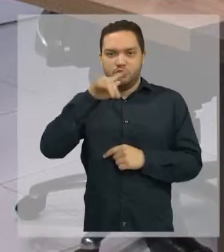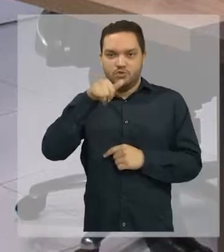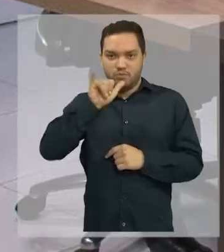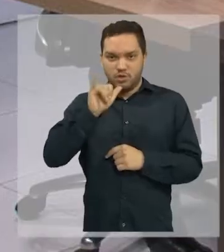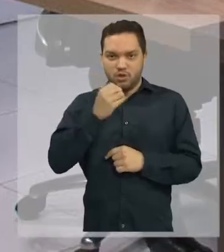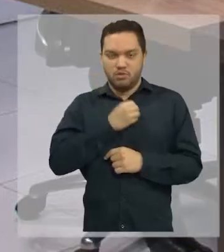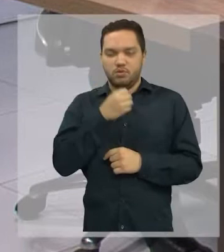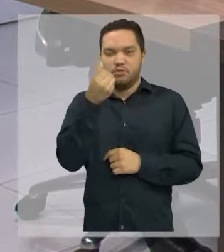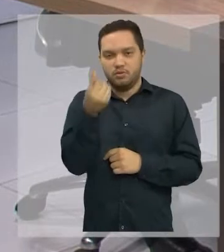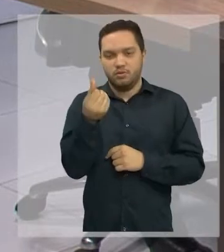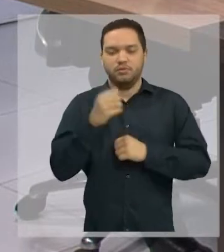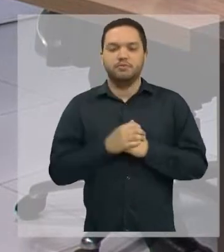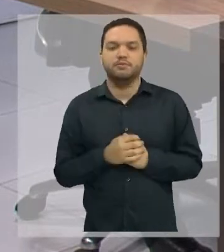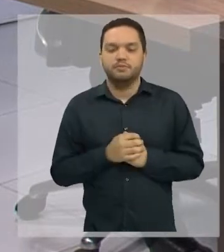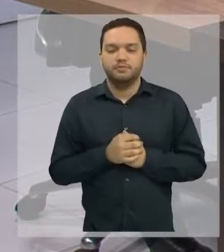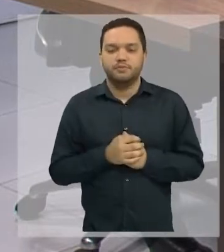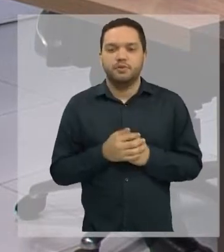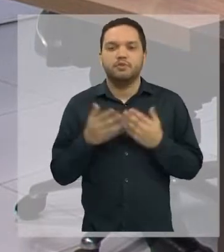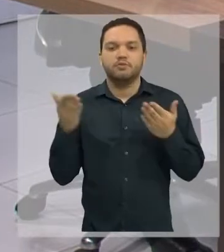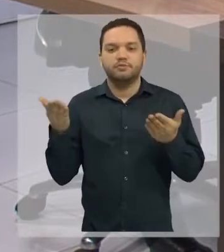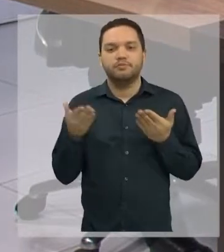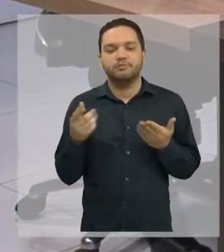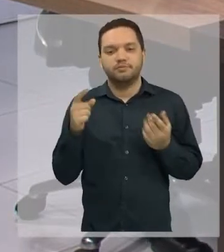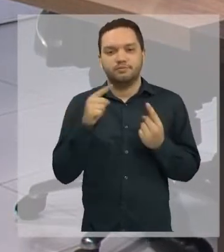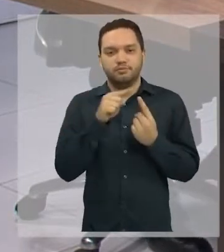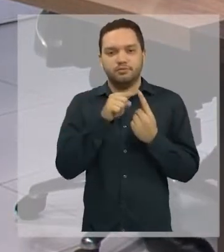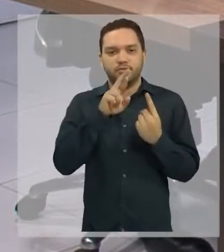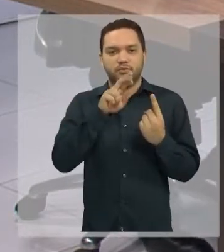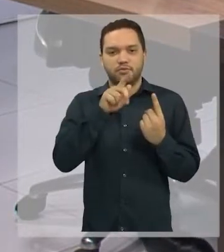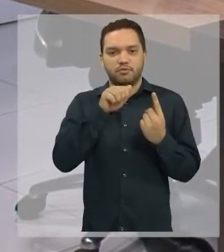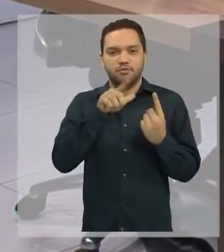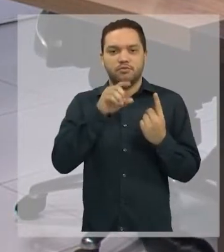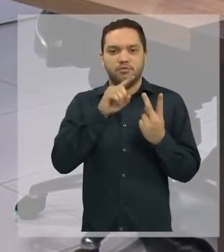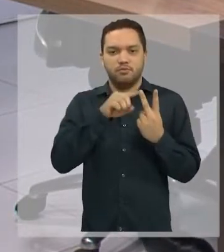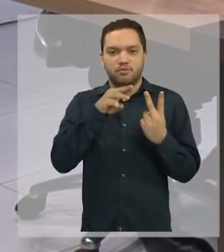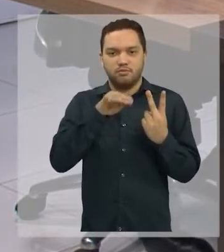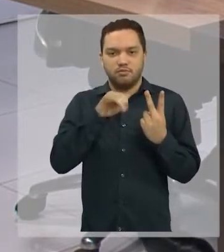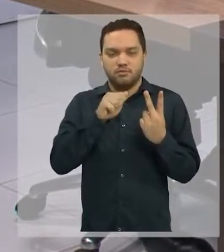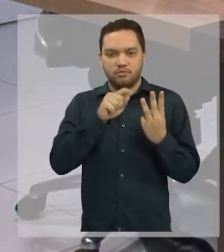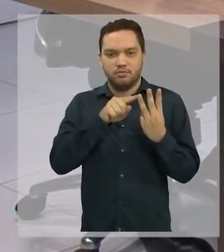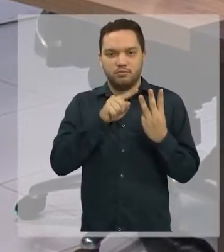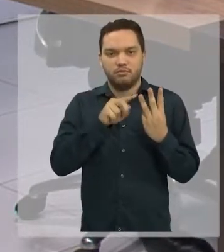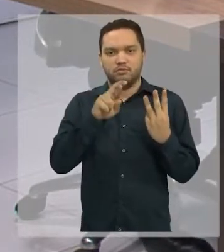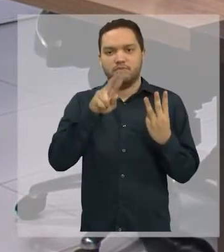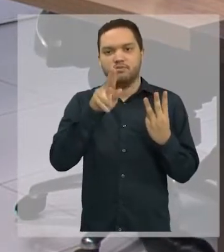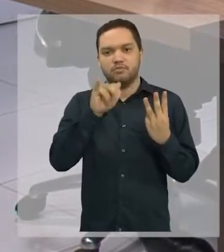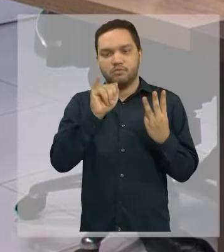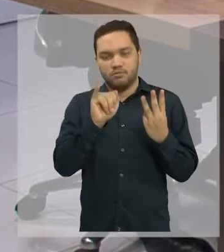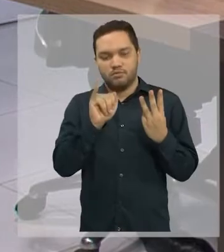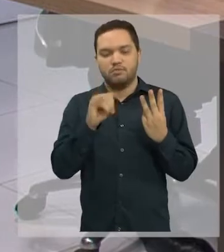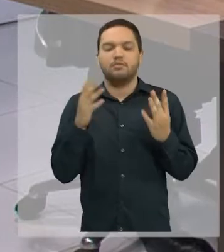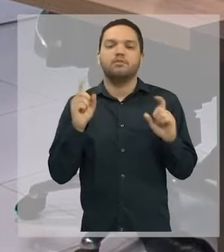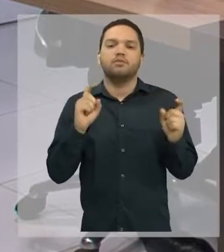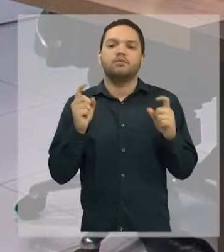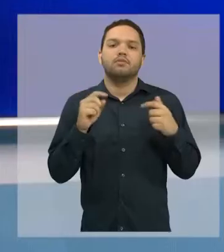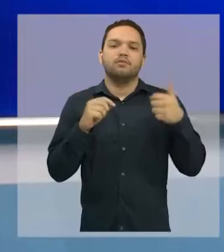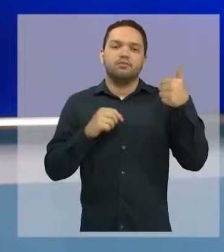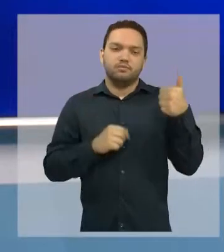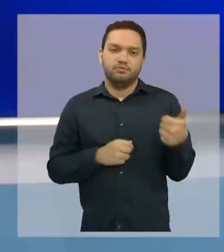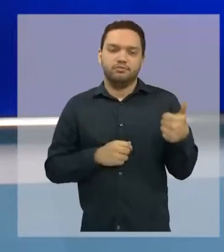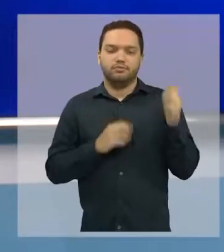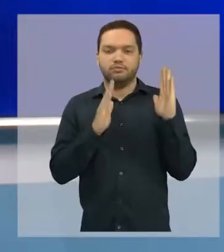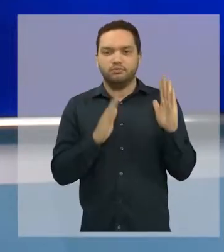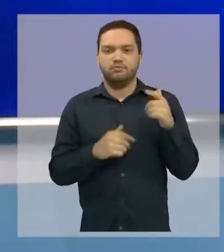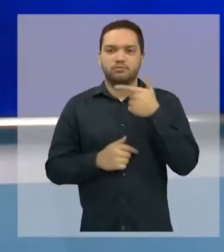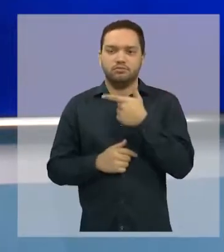participações dos nossos debatedores Reginaldo Vasconcelos, Dr. Maia Filho e Rui Martinho Rodrigues. Discutimos os 2 primeiros